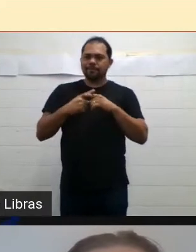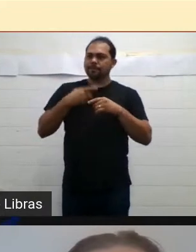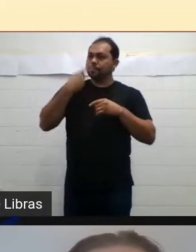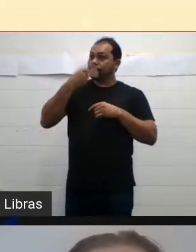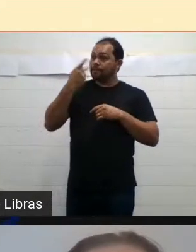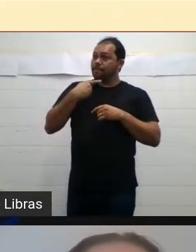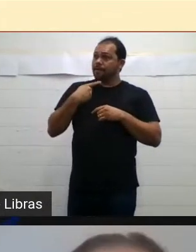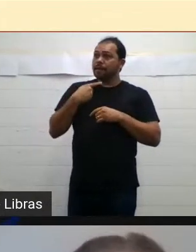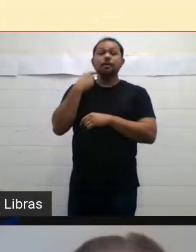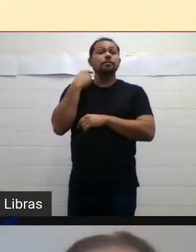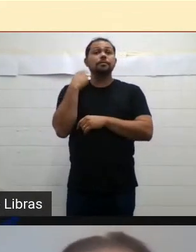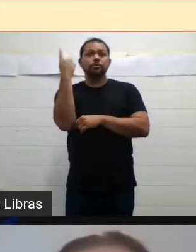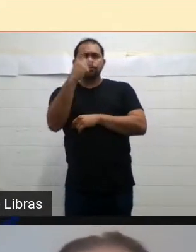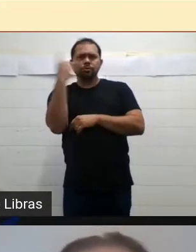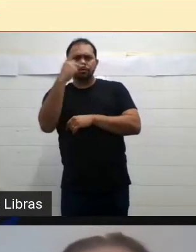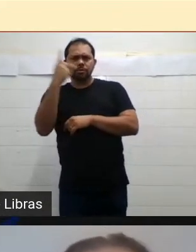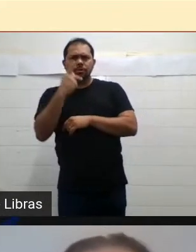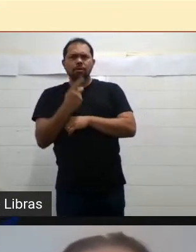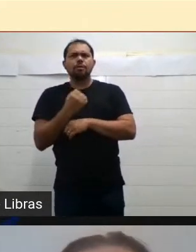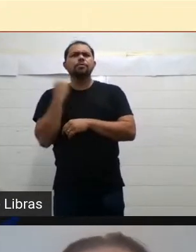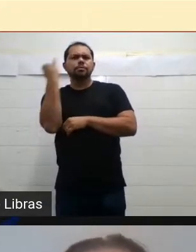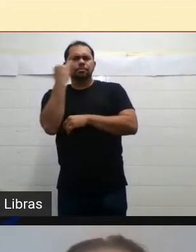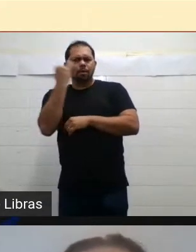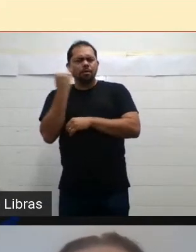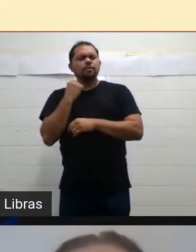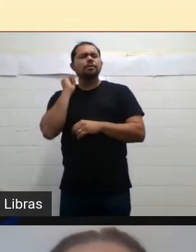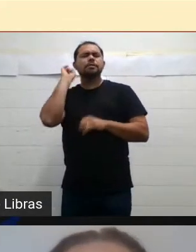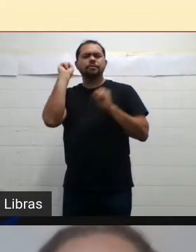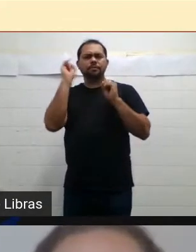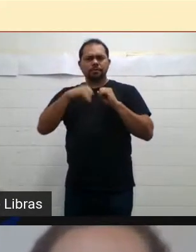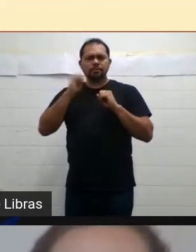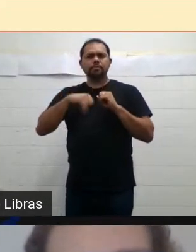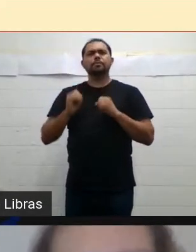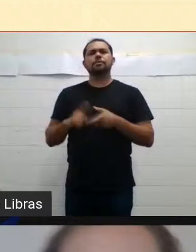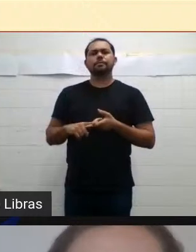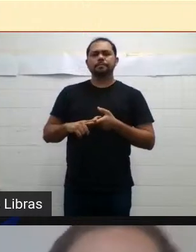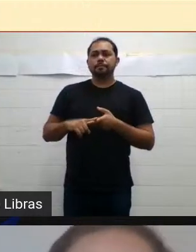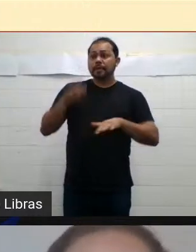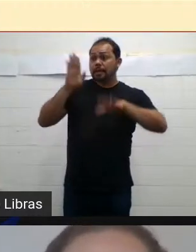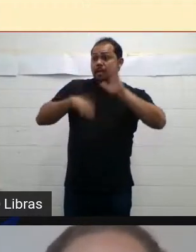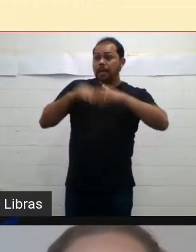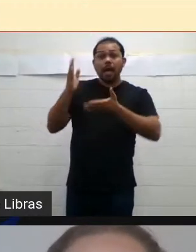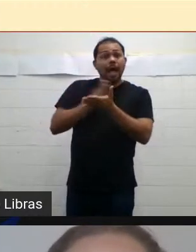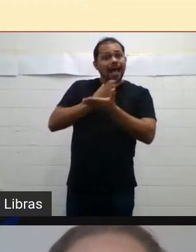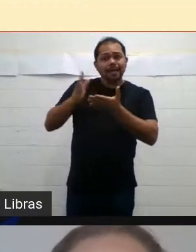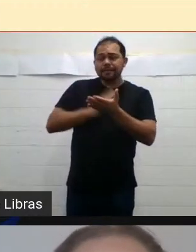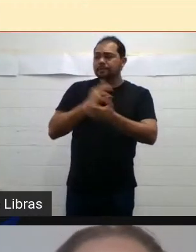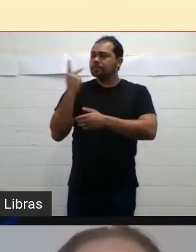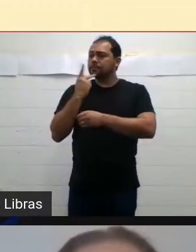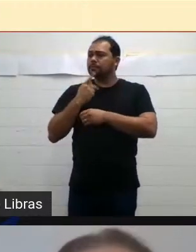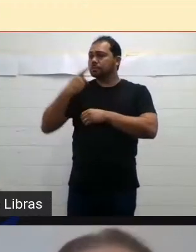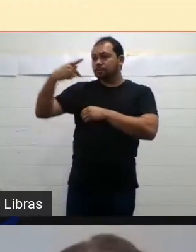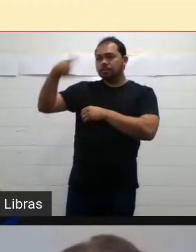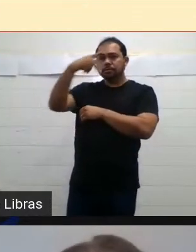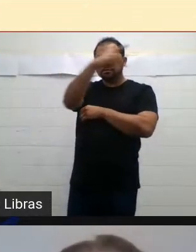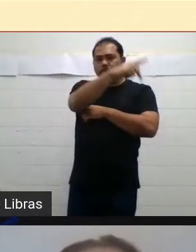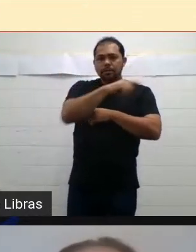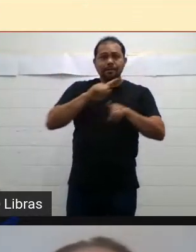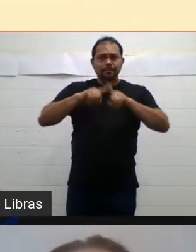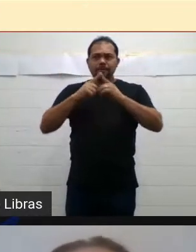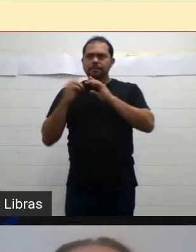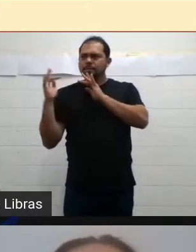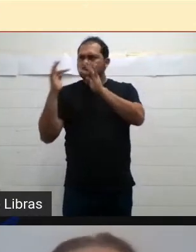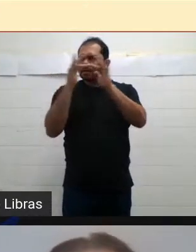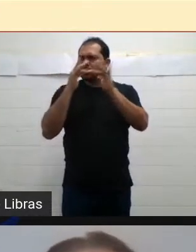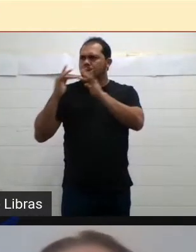importam, né? E, às vezes, são histórias deles, mas que se entrecruzam com nossas histórias e com